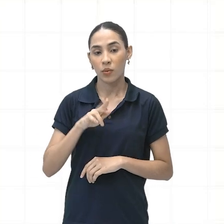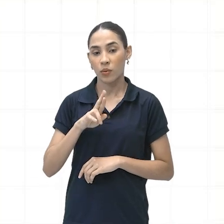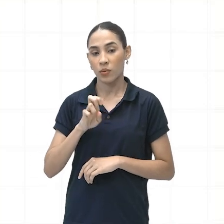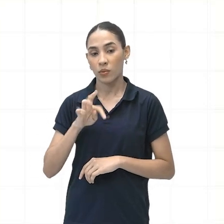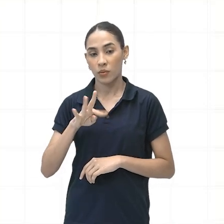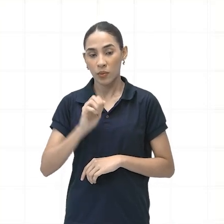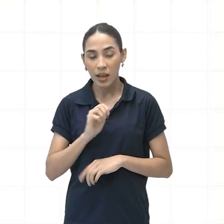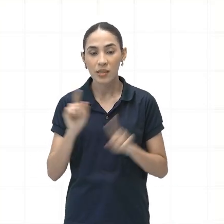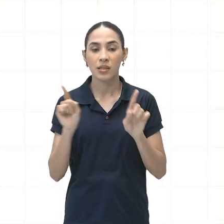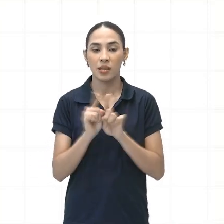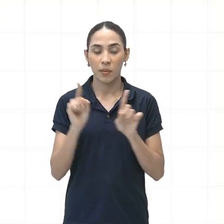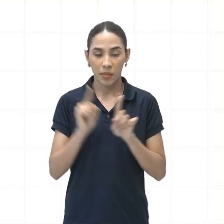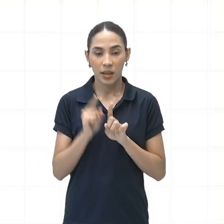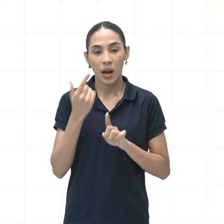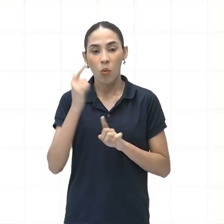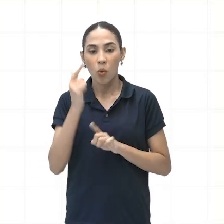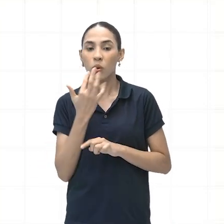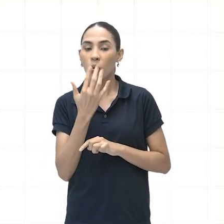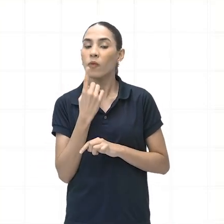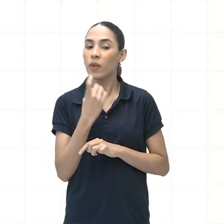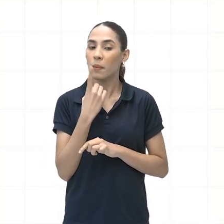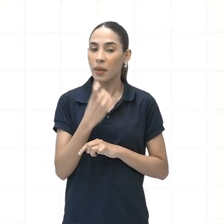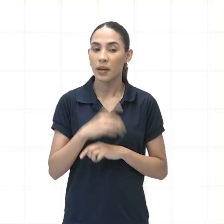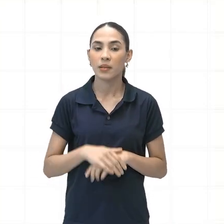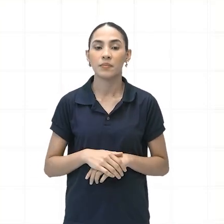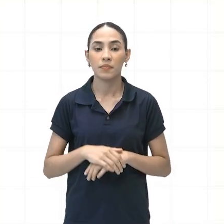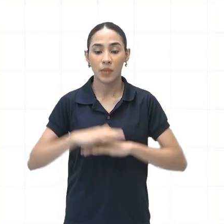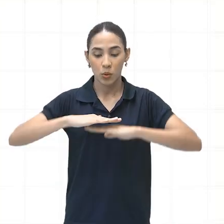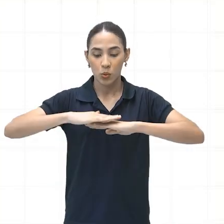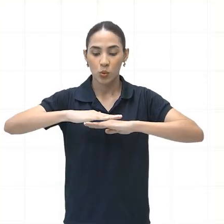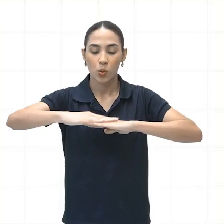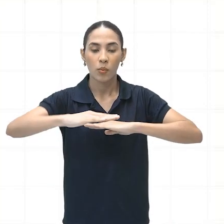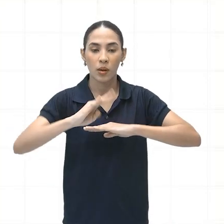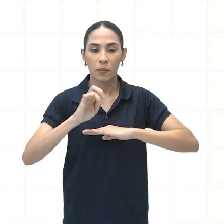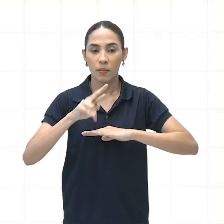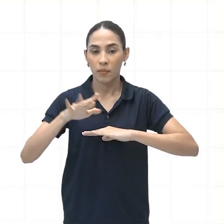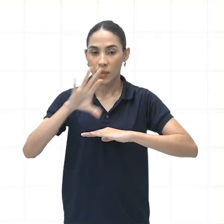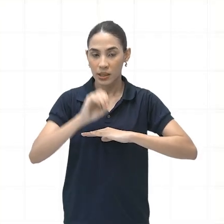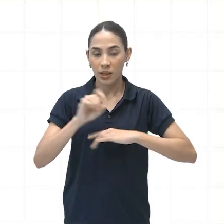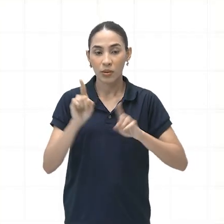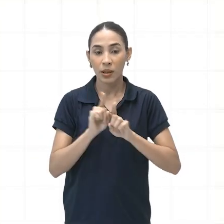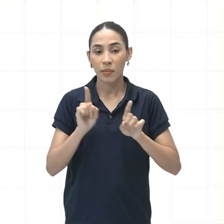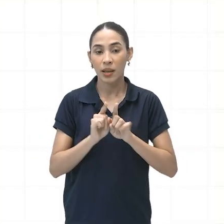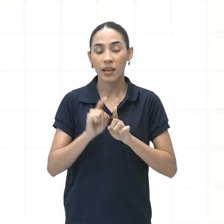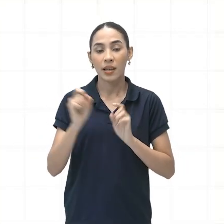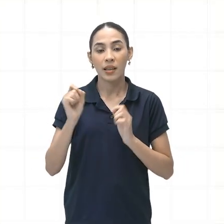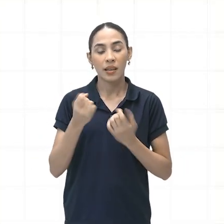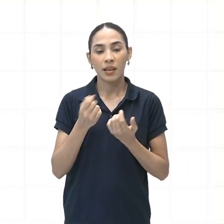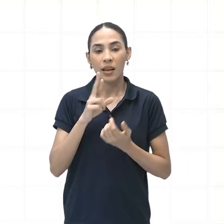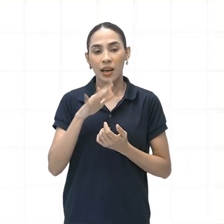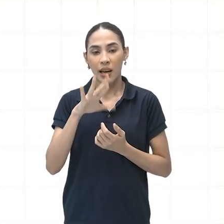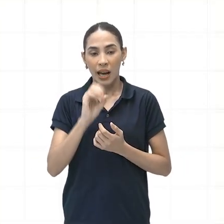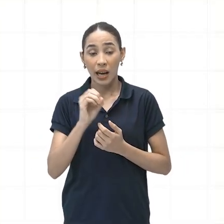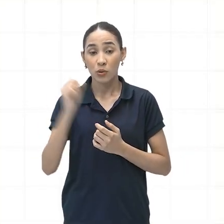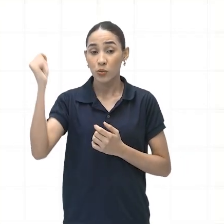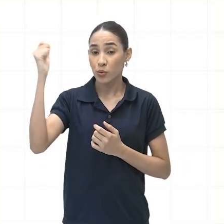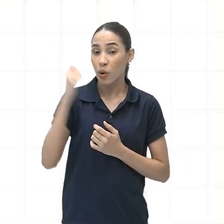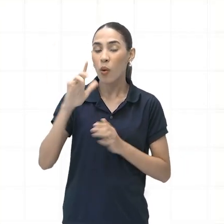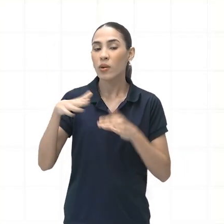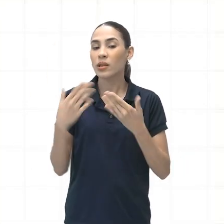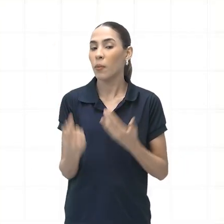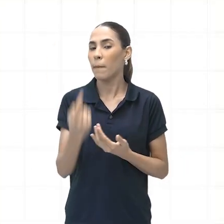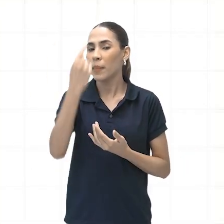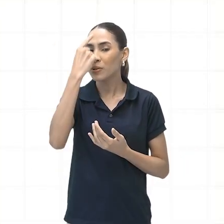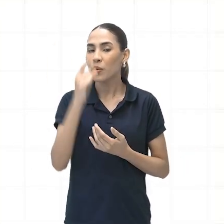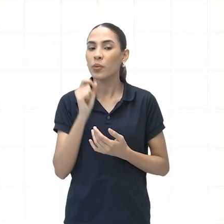a este outro ângulo em vermelho, formado pela sombra do bastão e o raio solar. Então, o que que ele pensou?